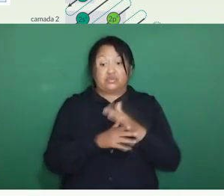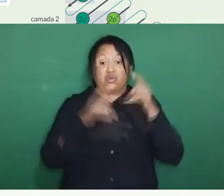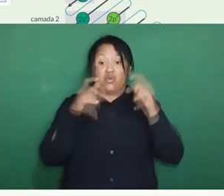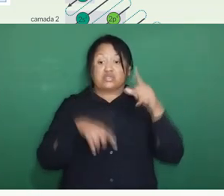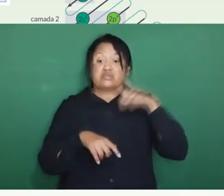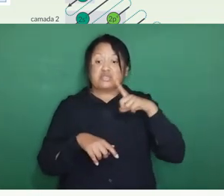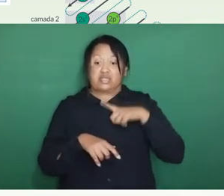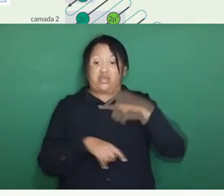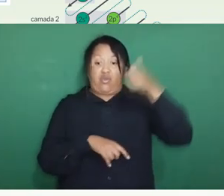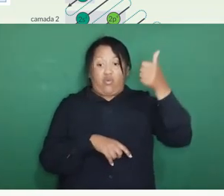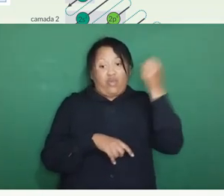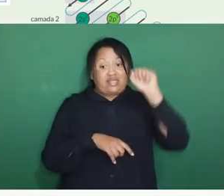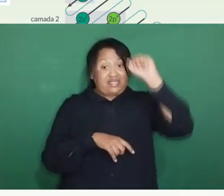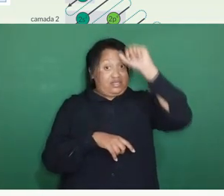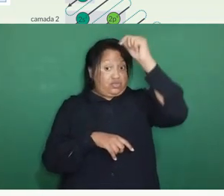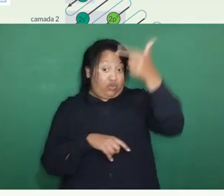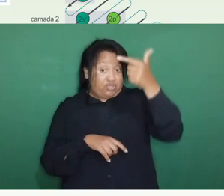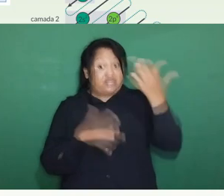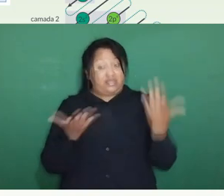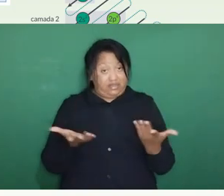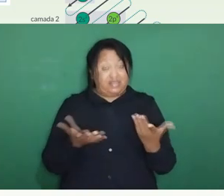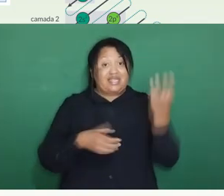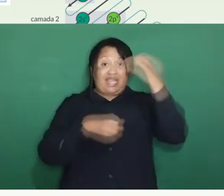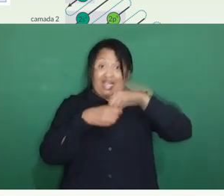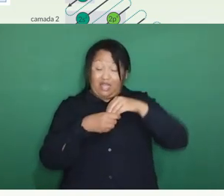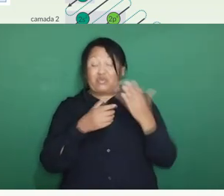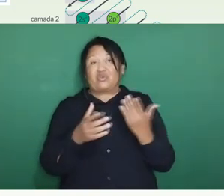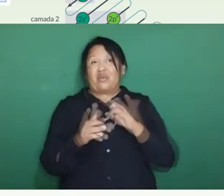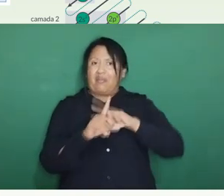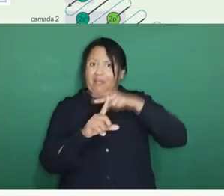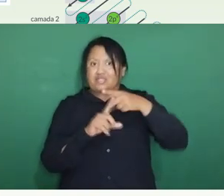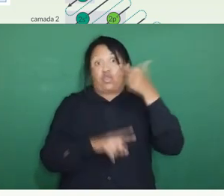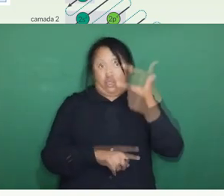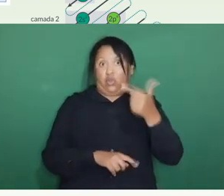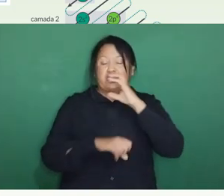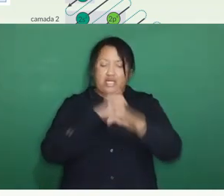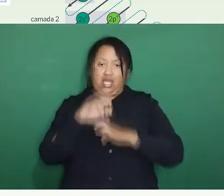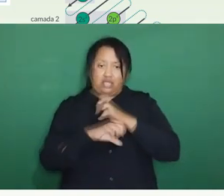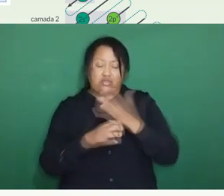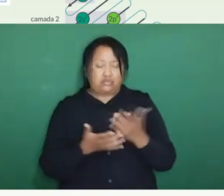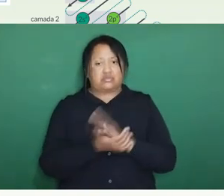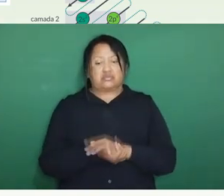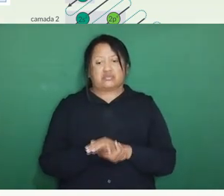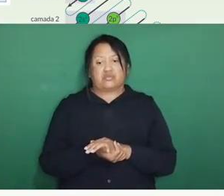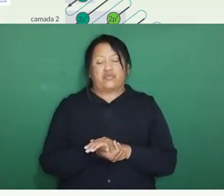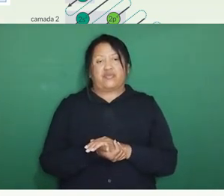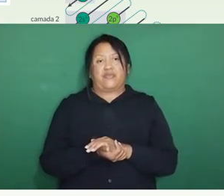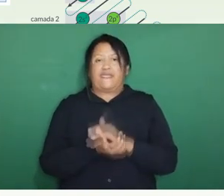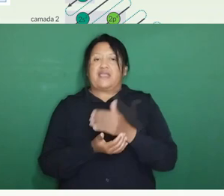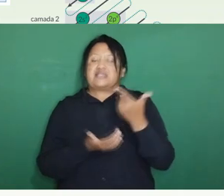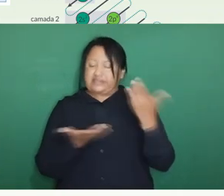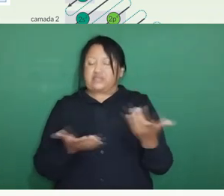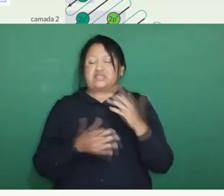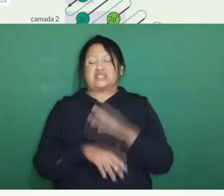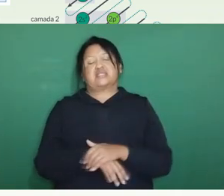onde eu tenho um S2 ou seja cabe até no máximo dois elétrons esse esse